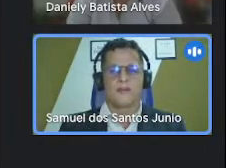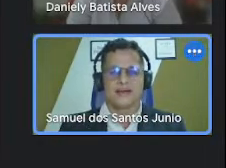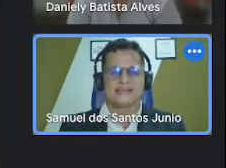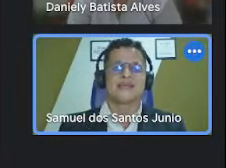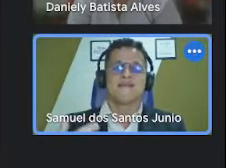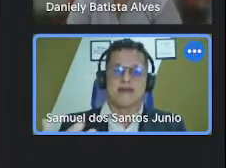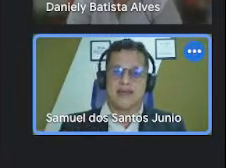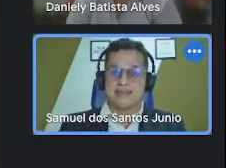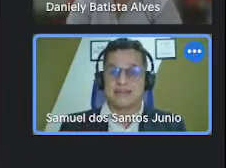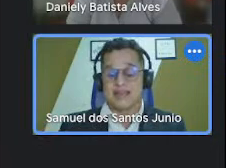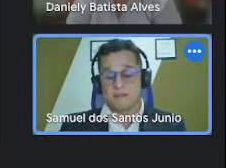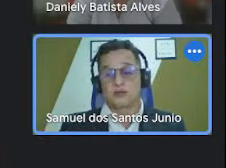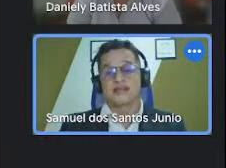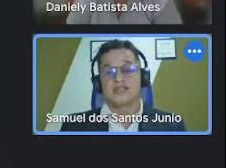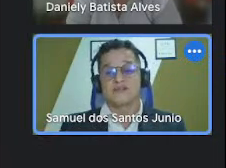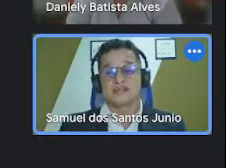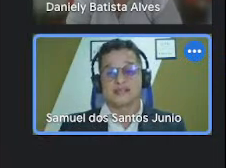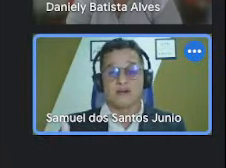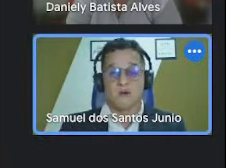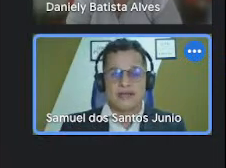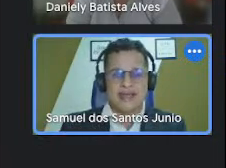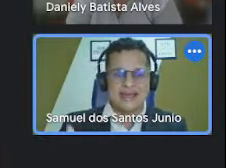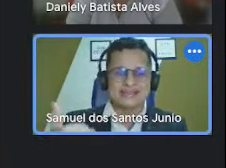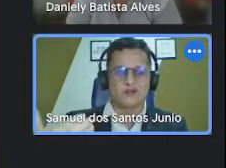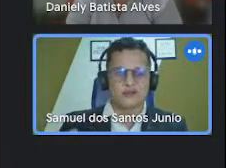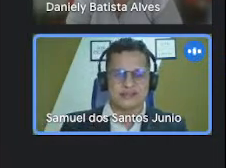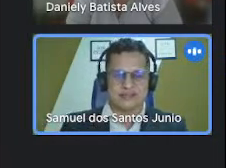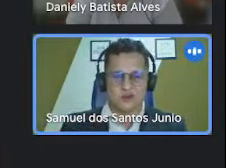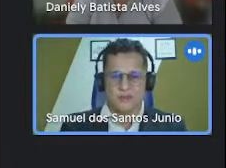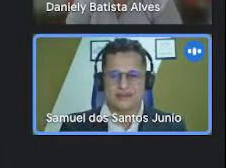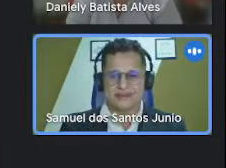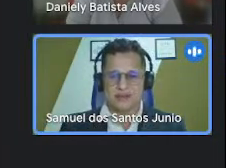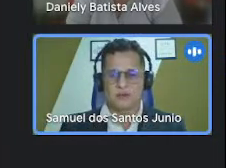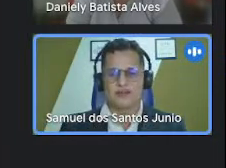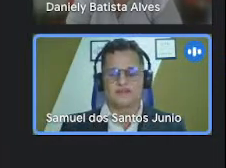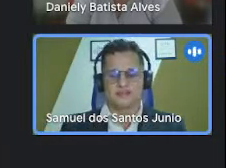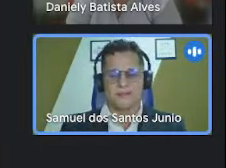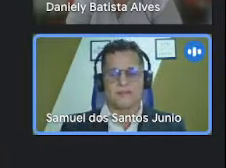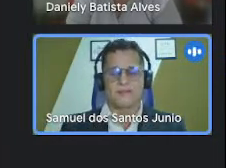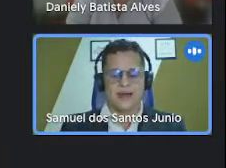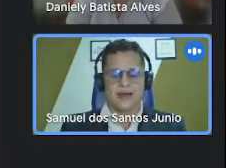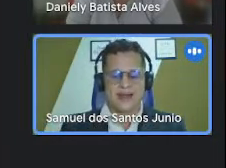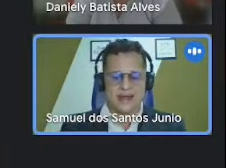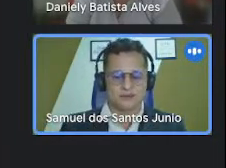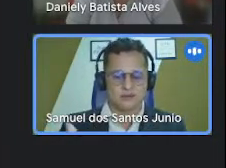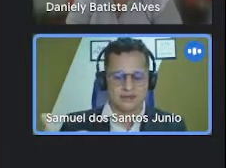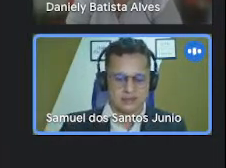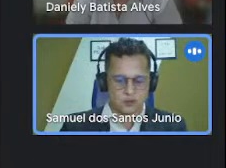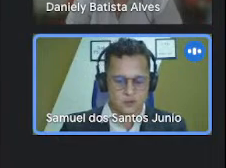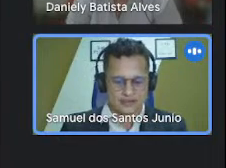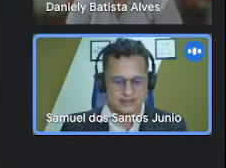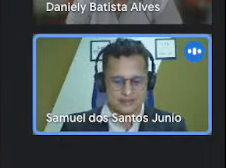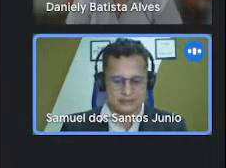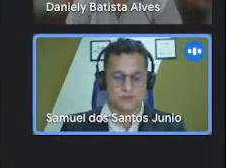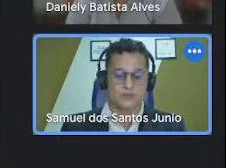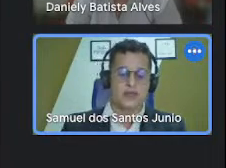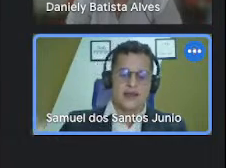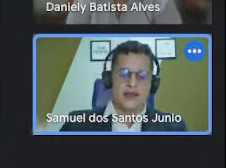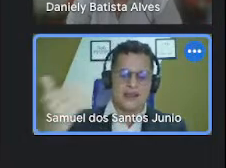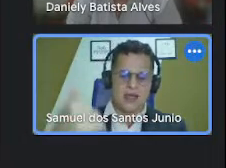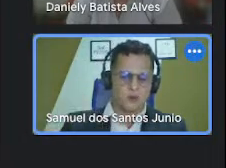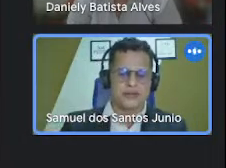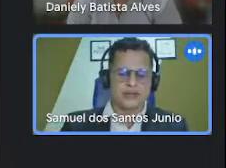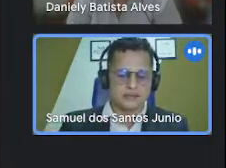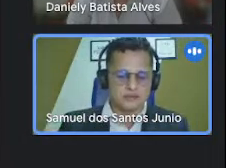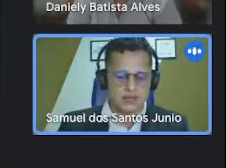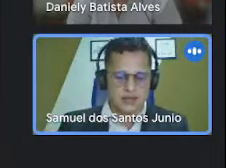orientador, e é importante que você já conheça toda essa documentação, porque você vai preparar toda essa documentação.